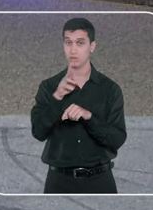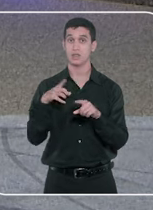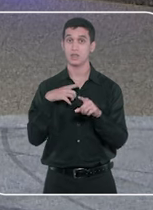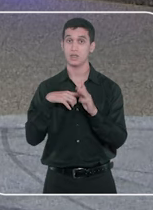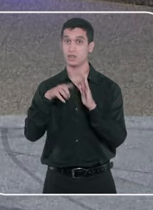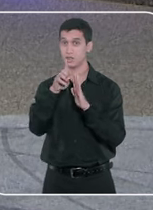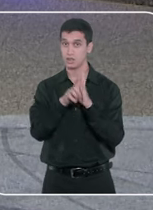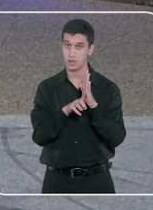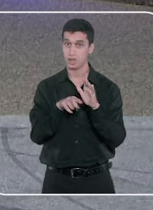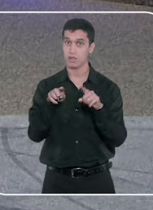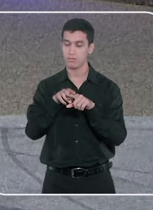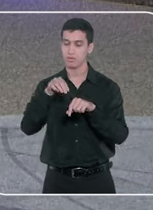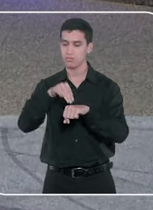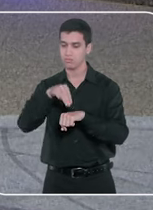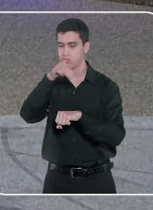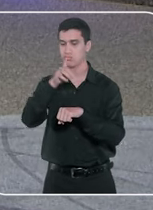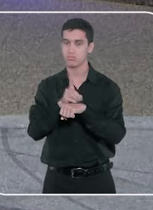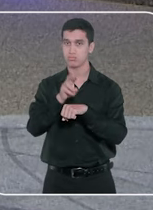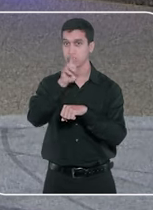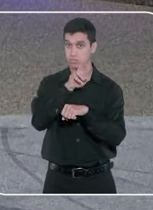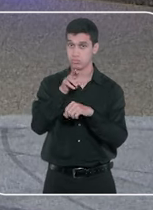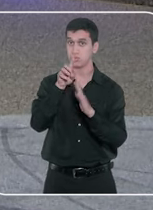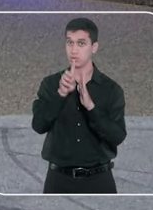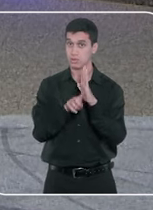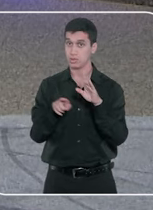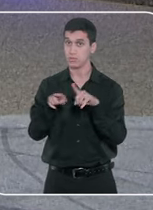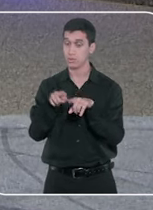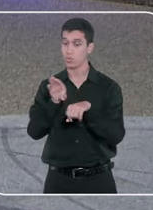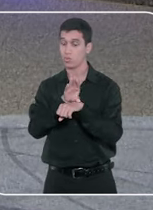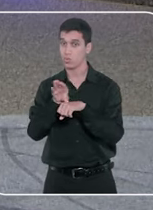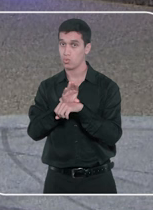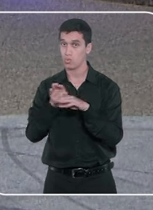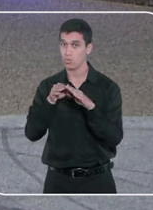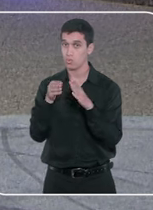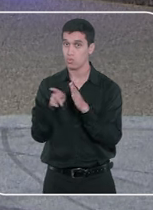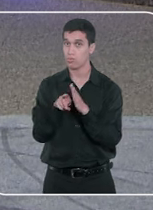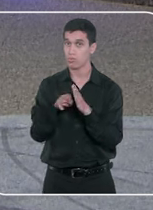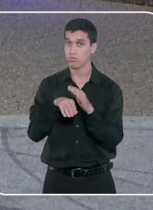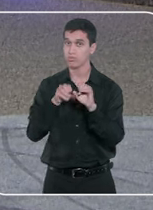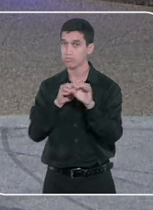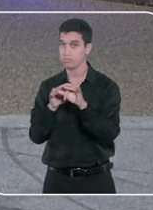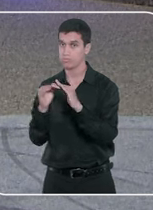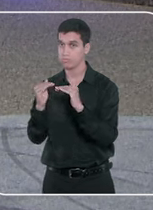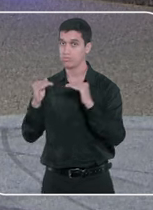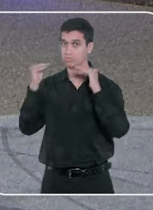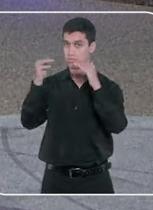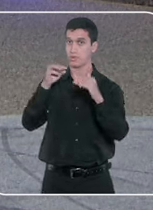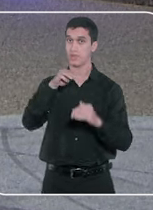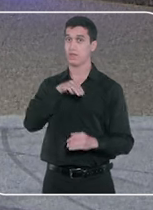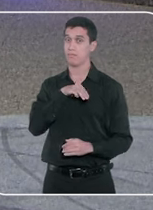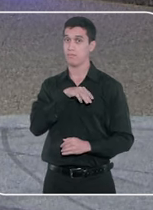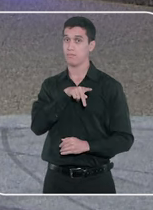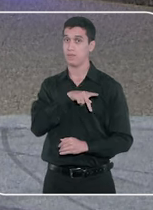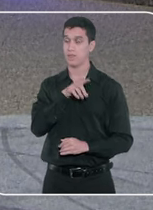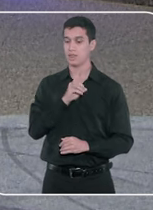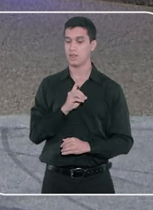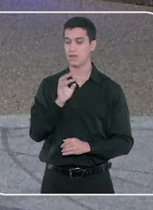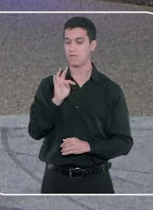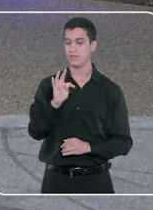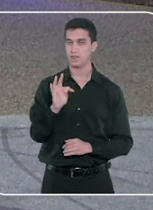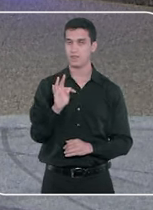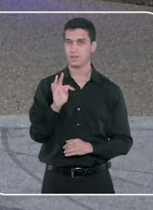Universitário de Mestrado e Doutorado em Direito e também dos cursos de especialização da Fundação Escola Superior do MPDFT.